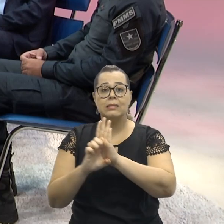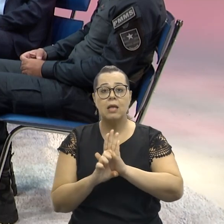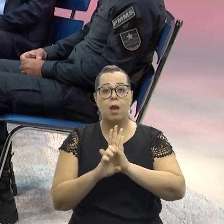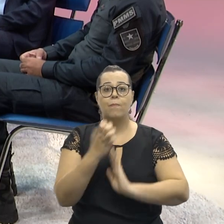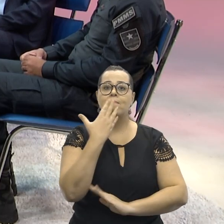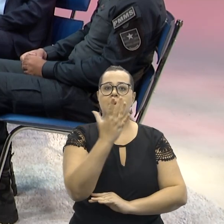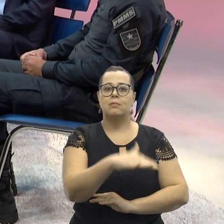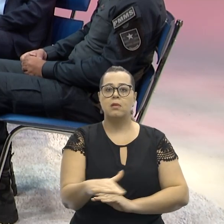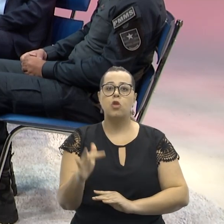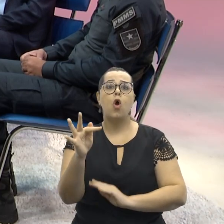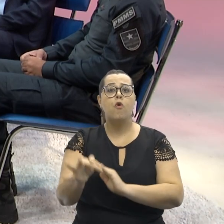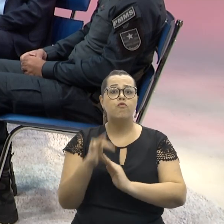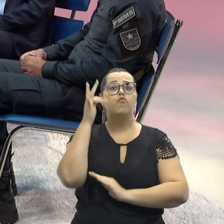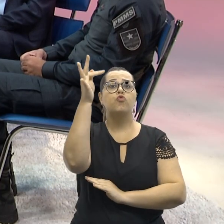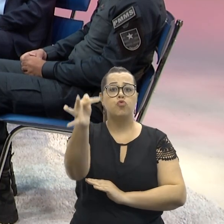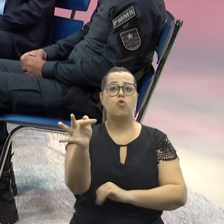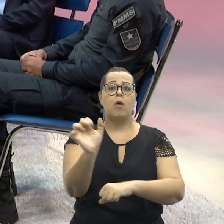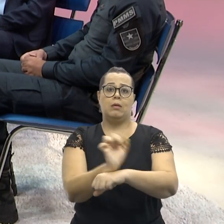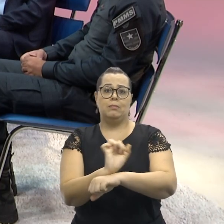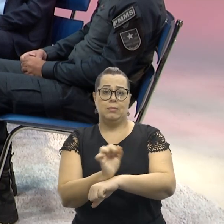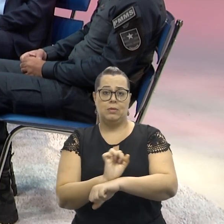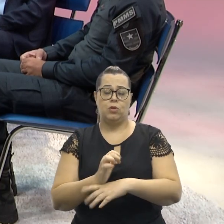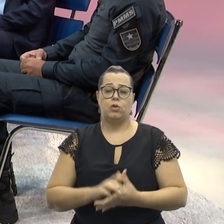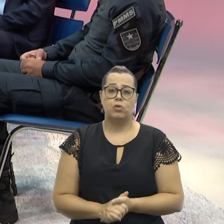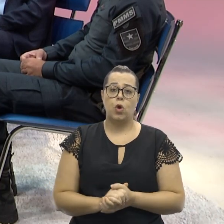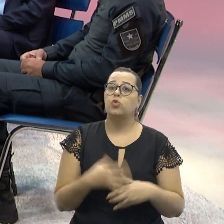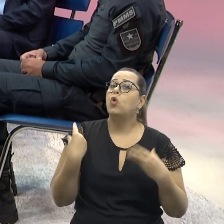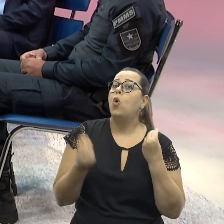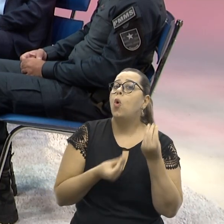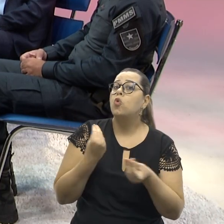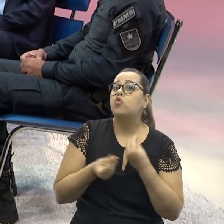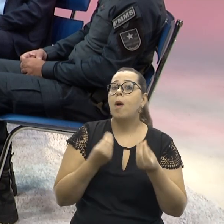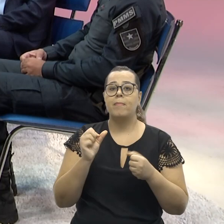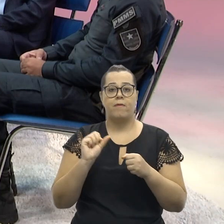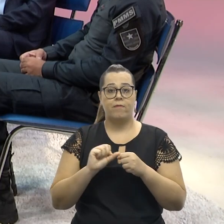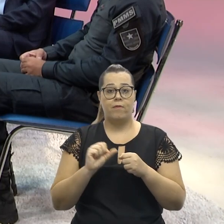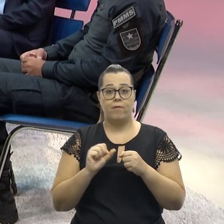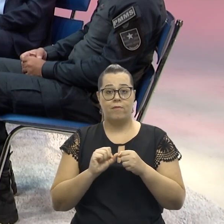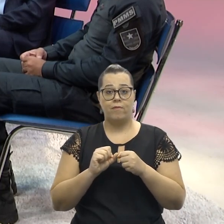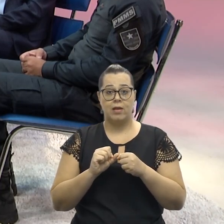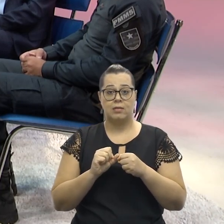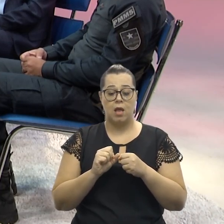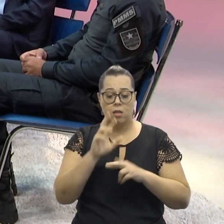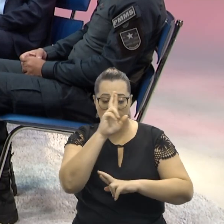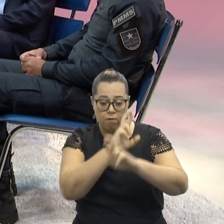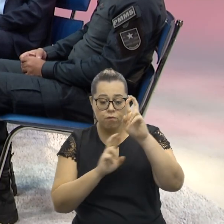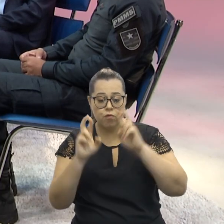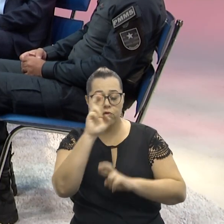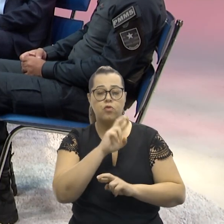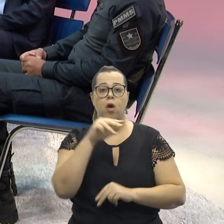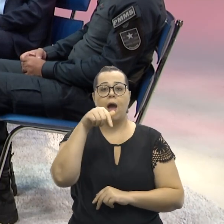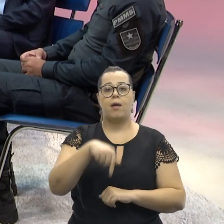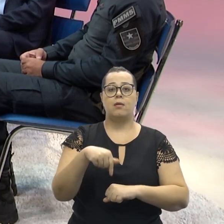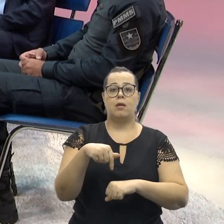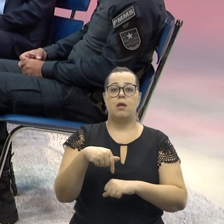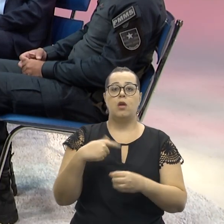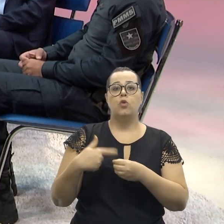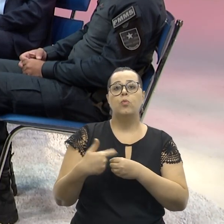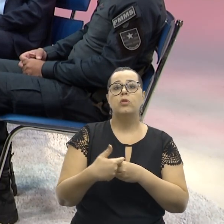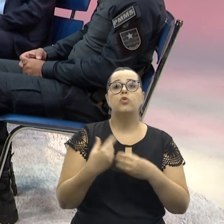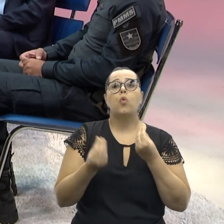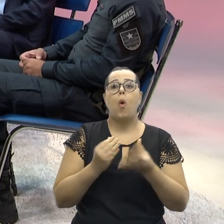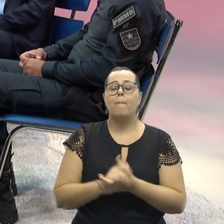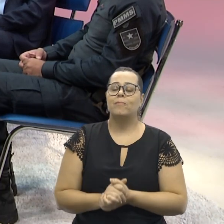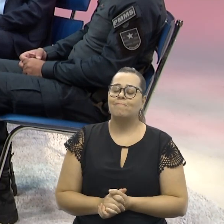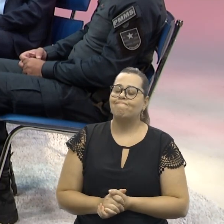vir a ser condutores. Como que está sendo feita essa fiscalização aqui no município? Também é uma medida